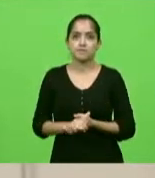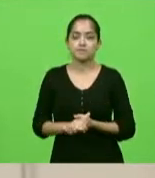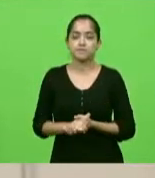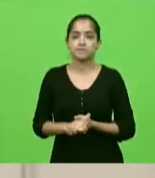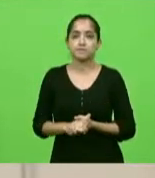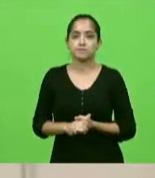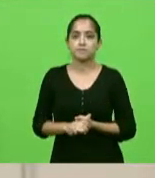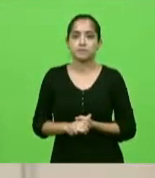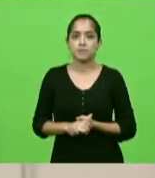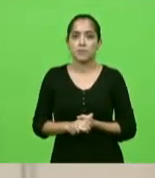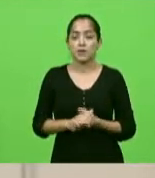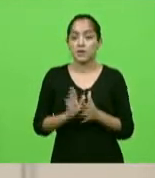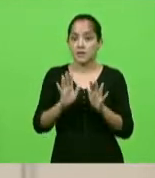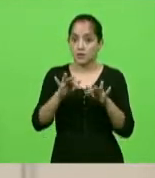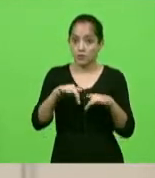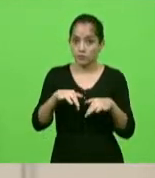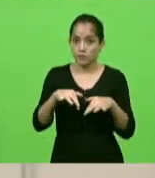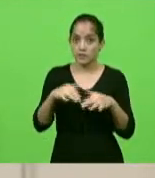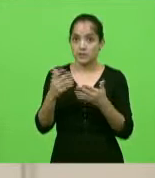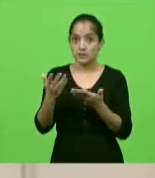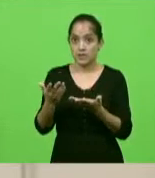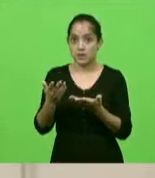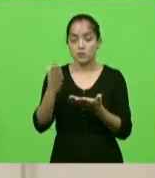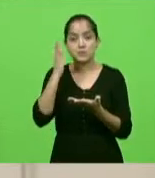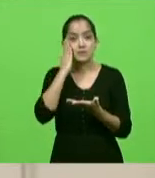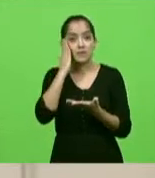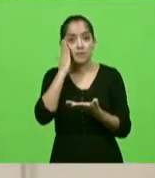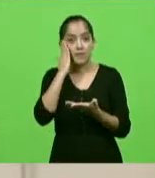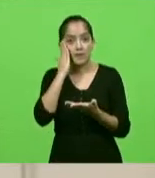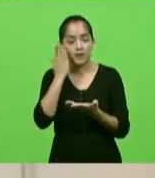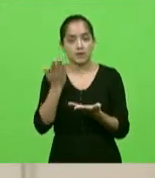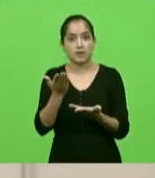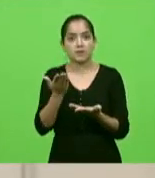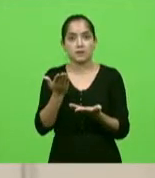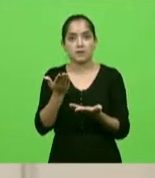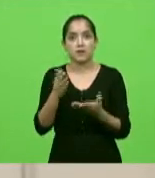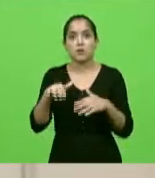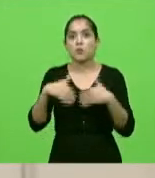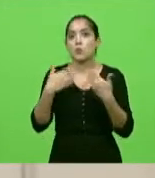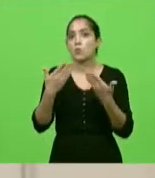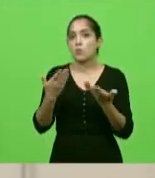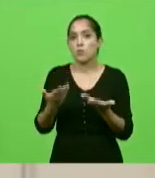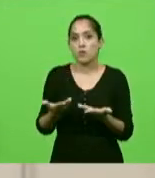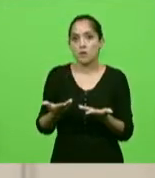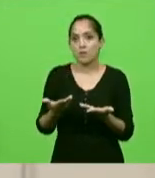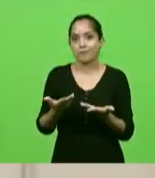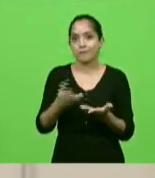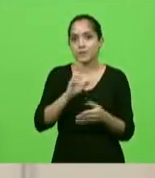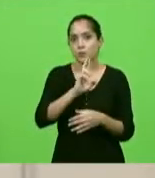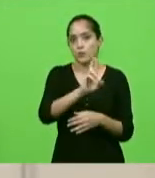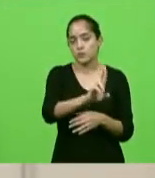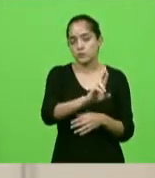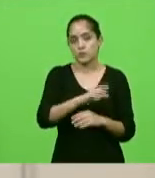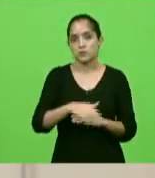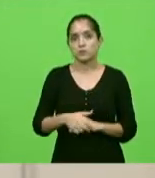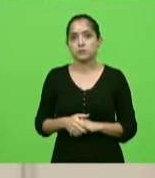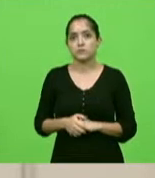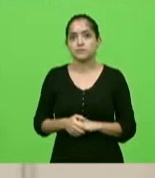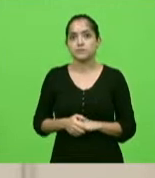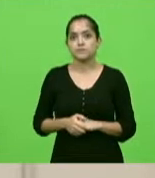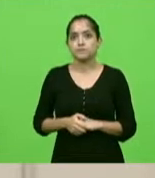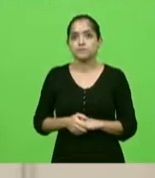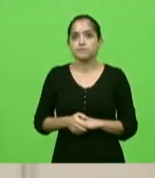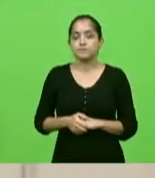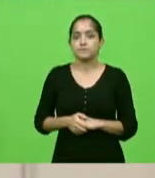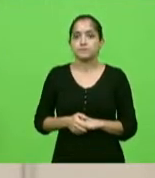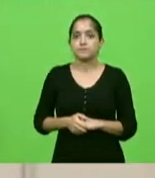que, ao final e ao cabo, saber-se-á qual será o resultado,